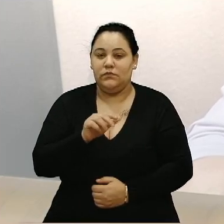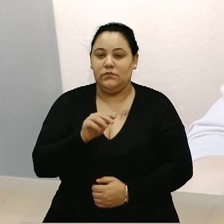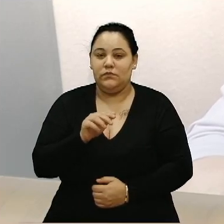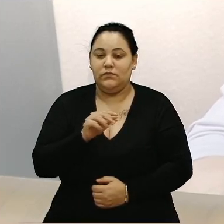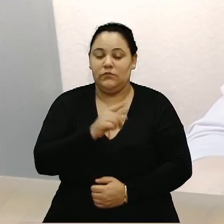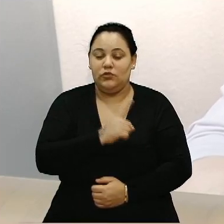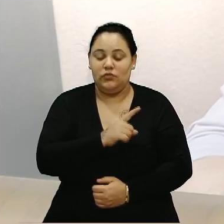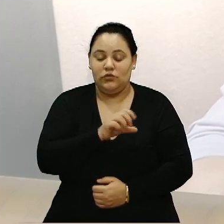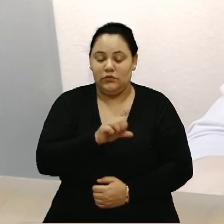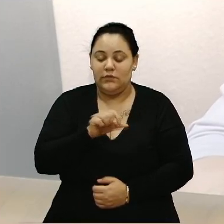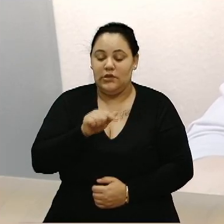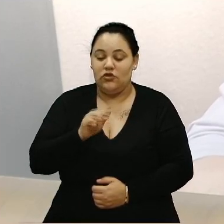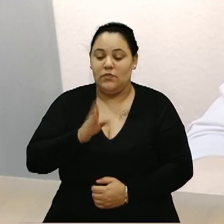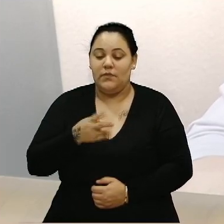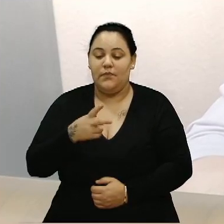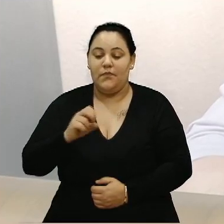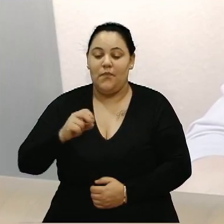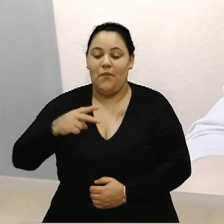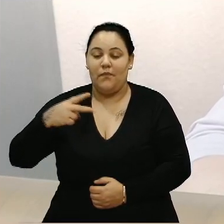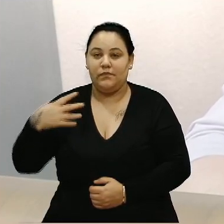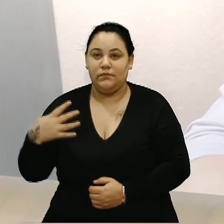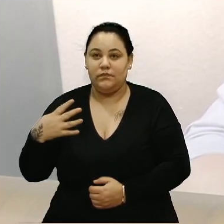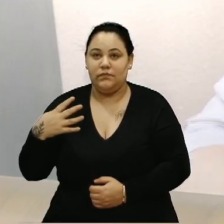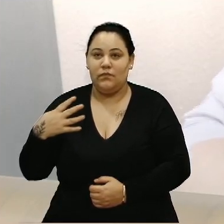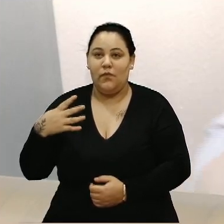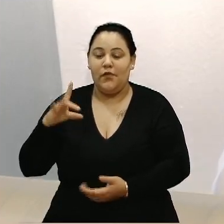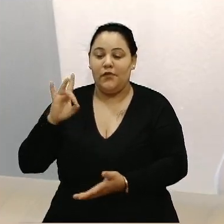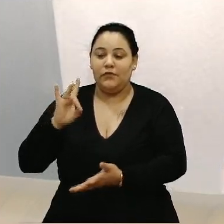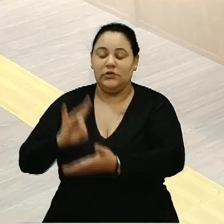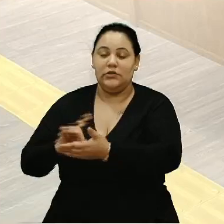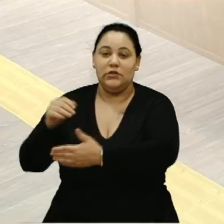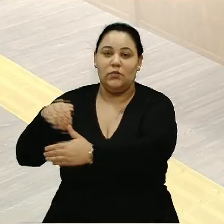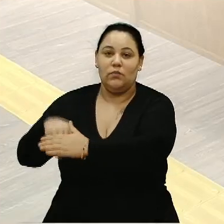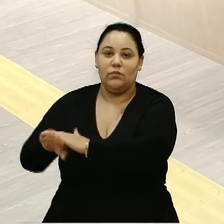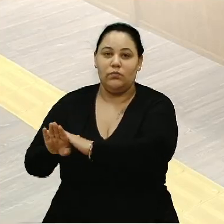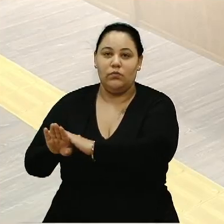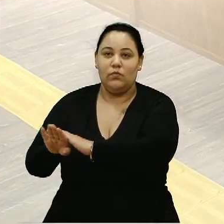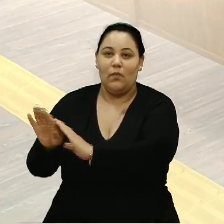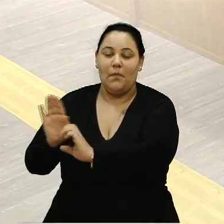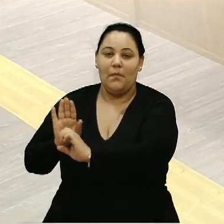197/2024 e determino seu arquivamento.